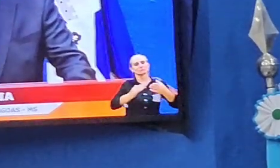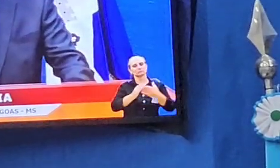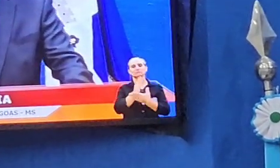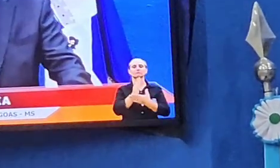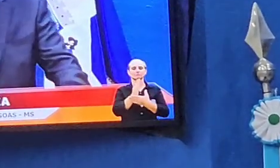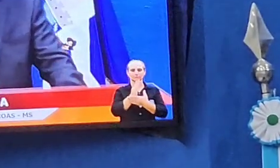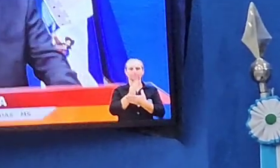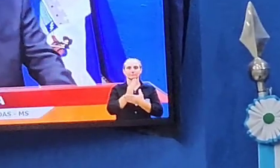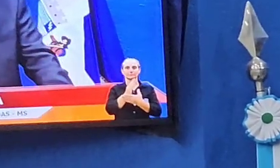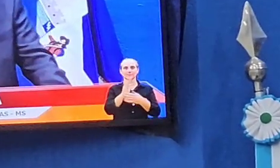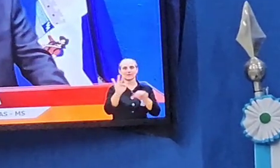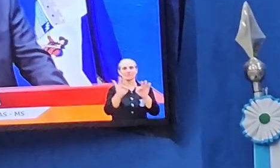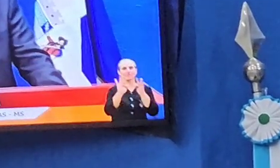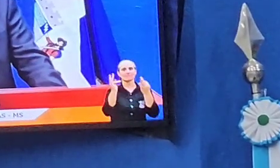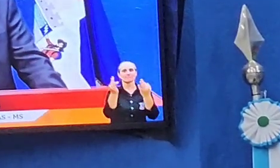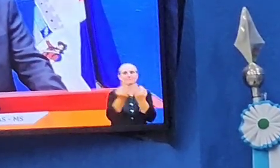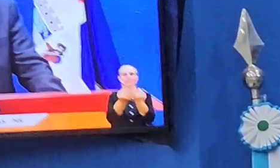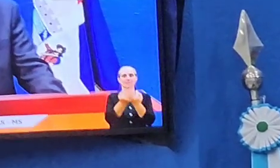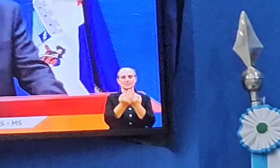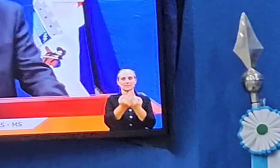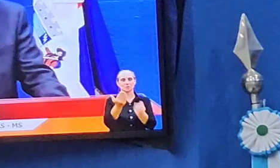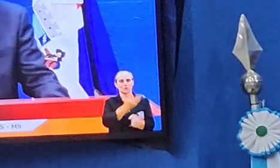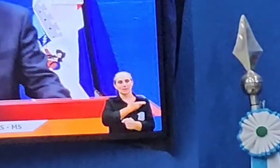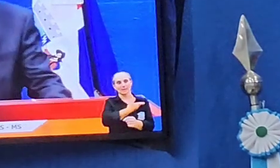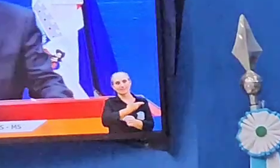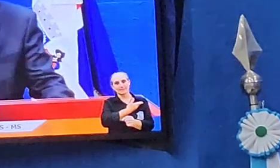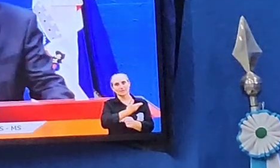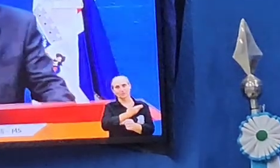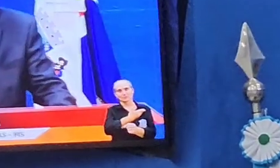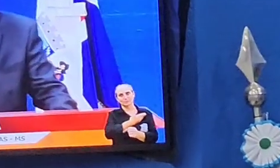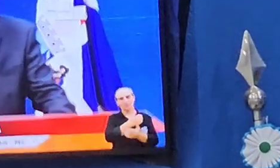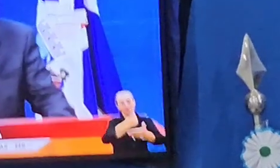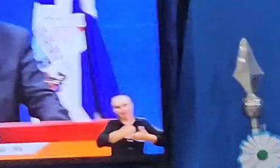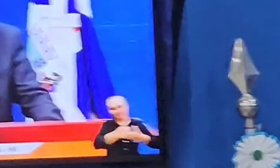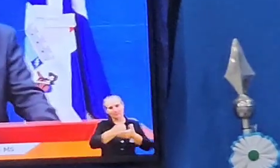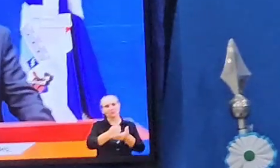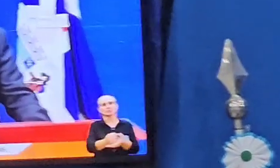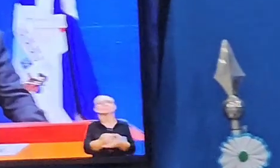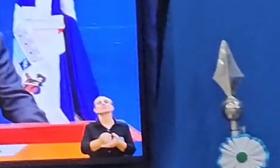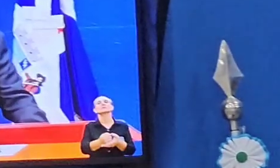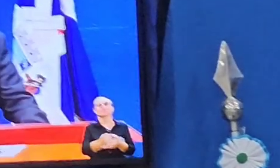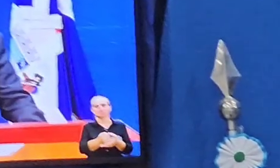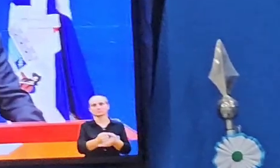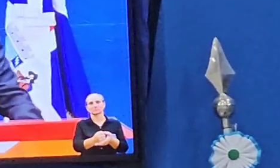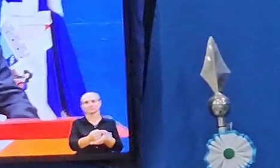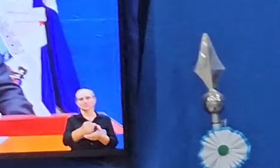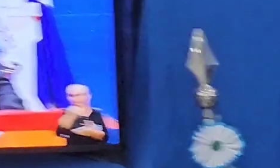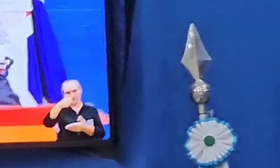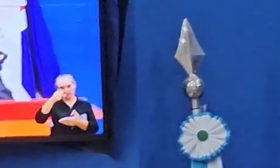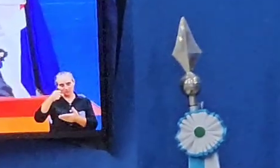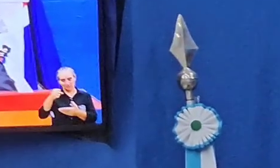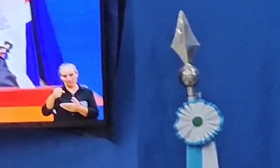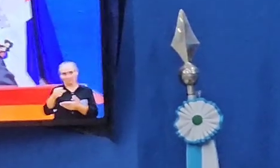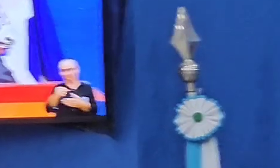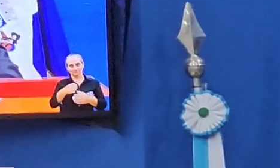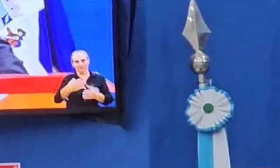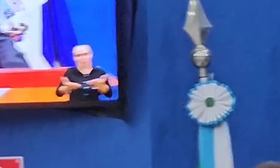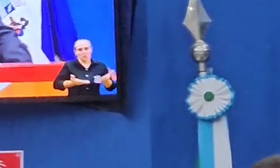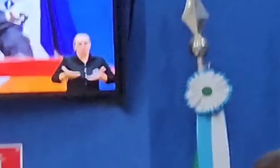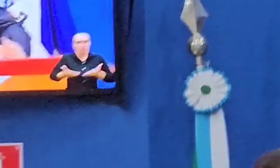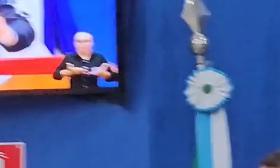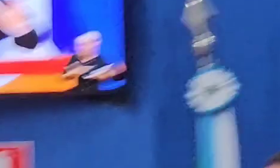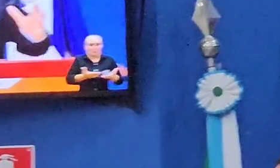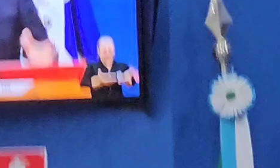os seus familiares, os seus amigos, os seus apoiadores, que realmente sacudam a poeira,